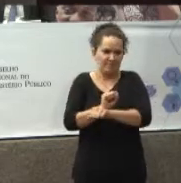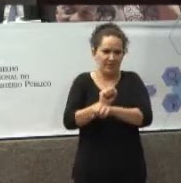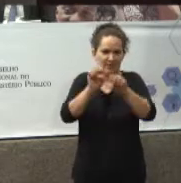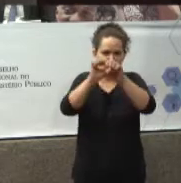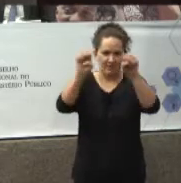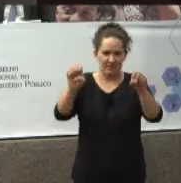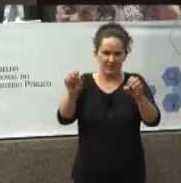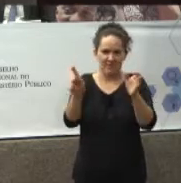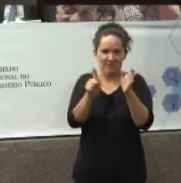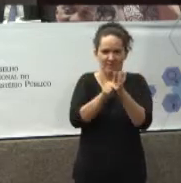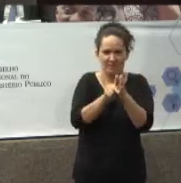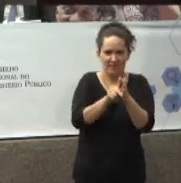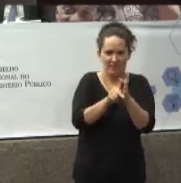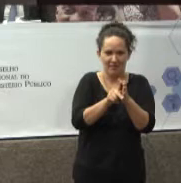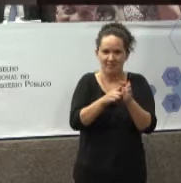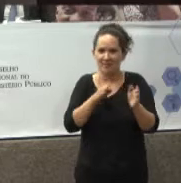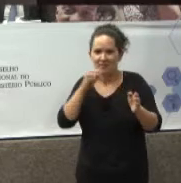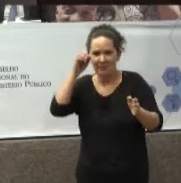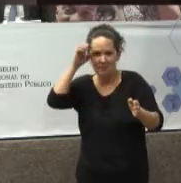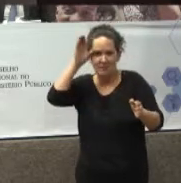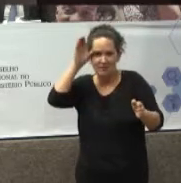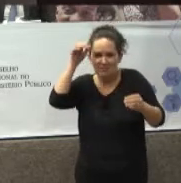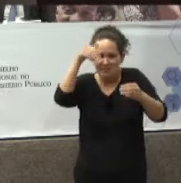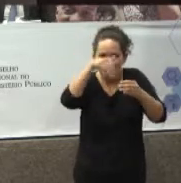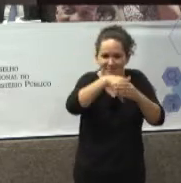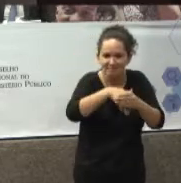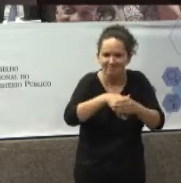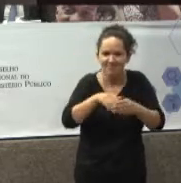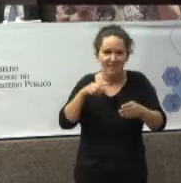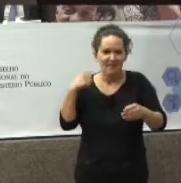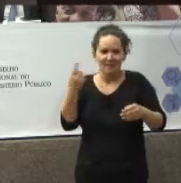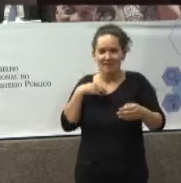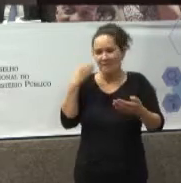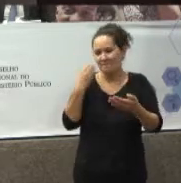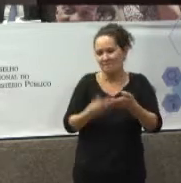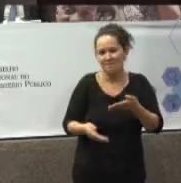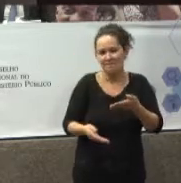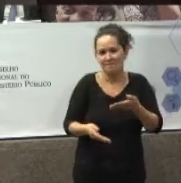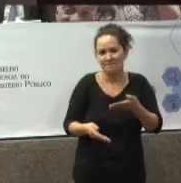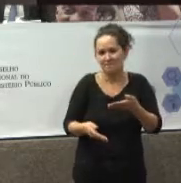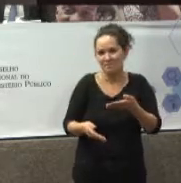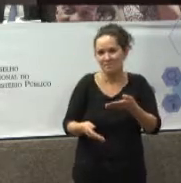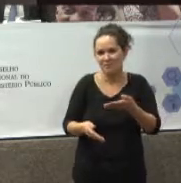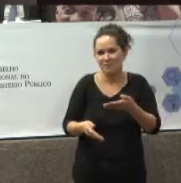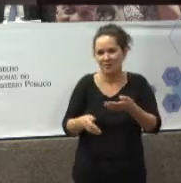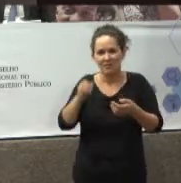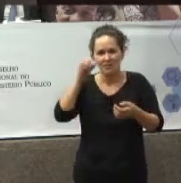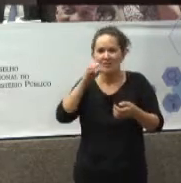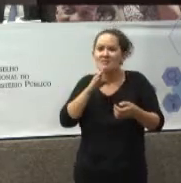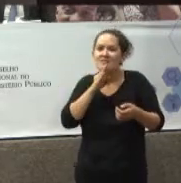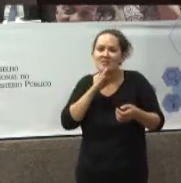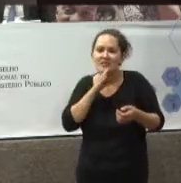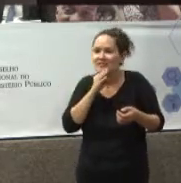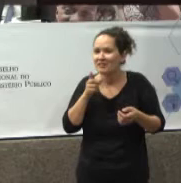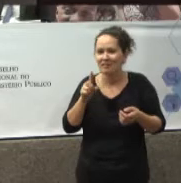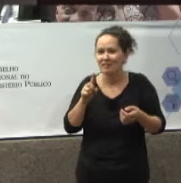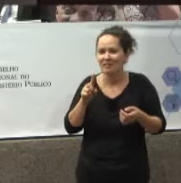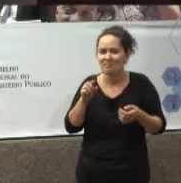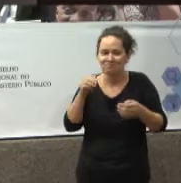no nosso próprio conhecimento interno a gente perde muito ea gente deixa de conhecendo profundamente